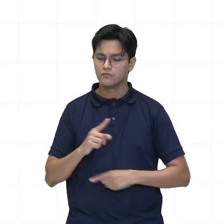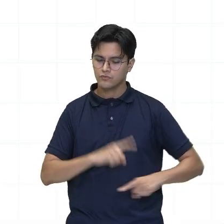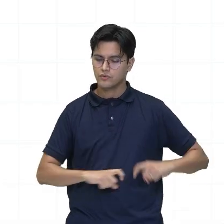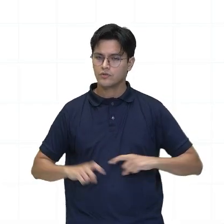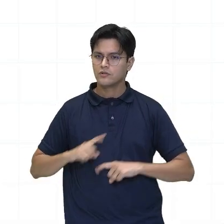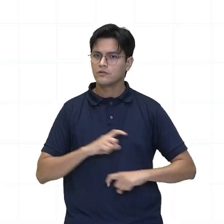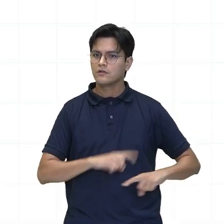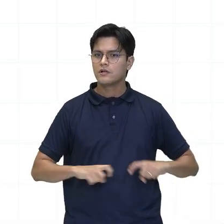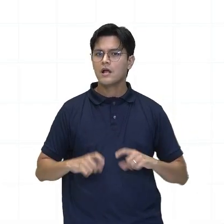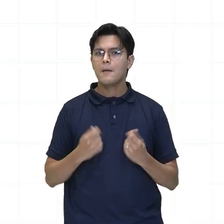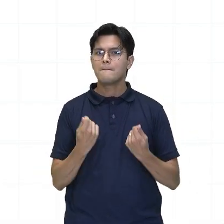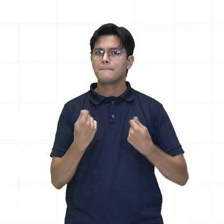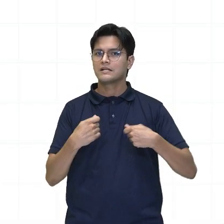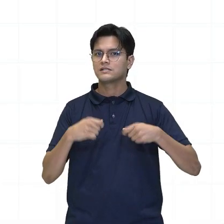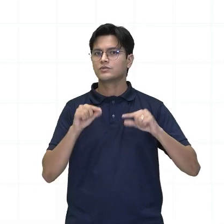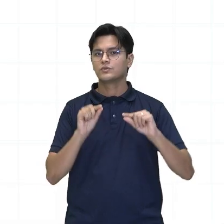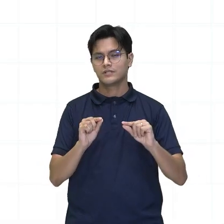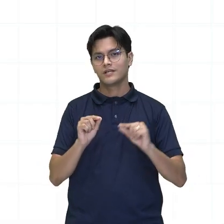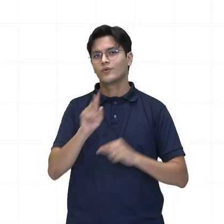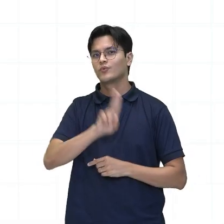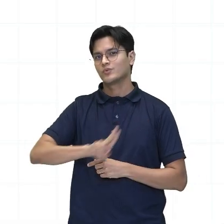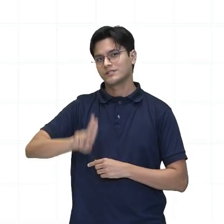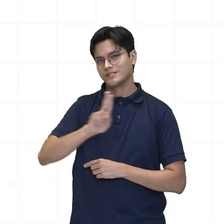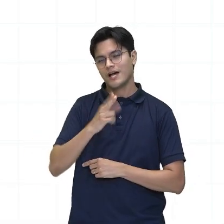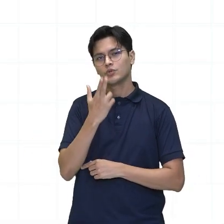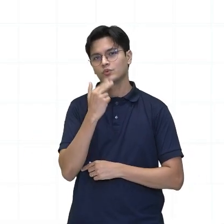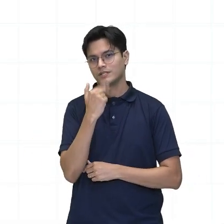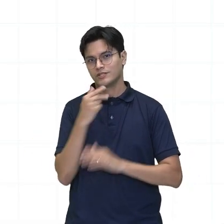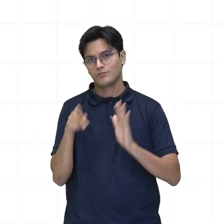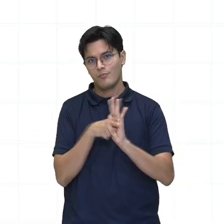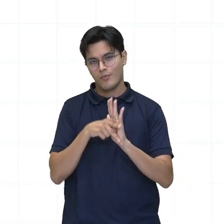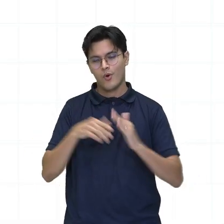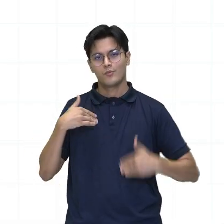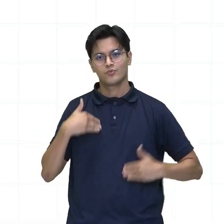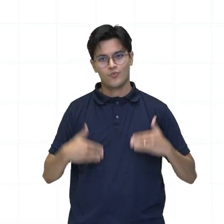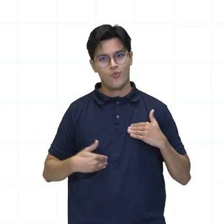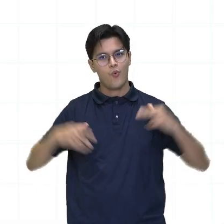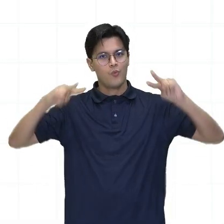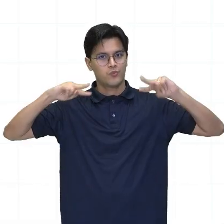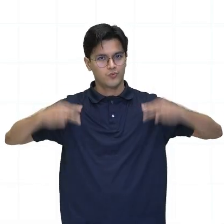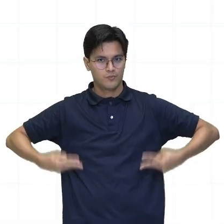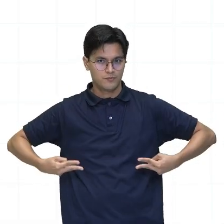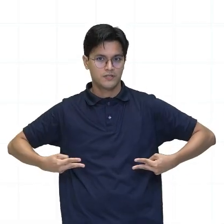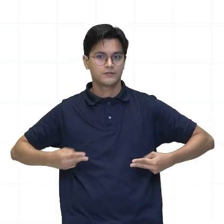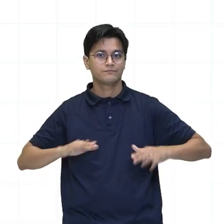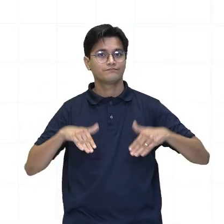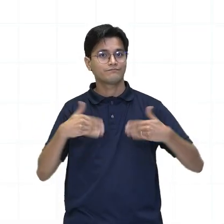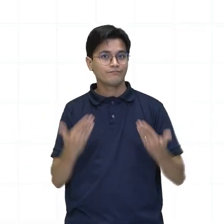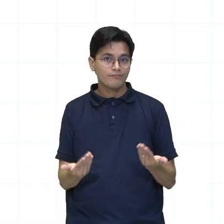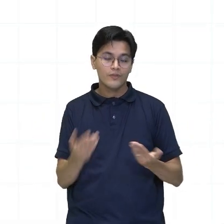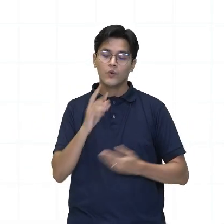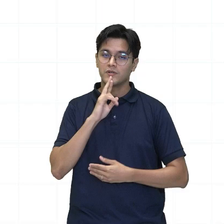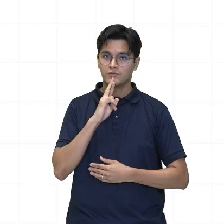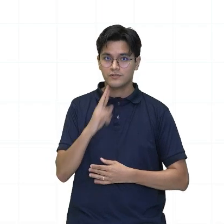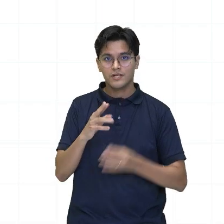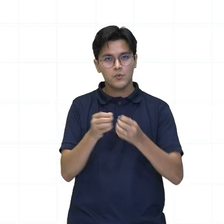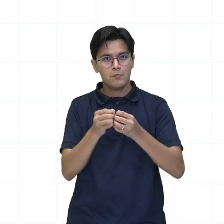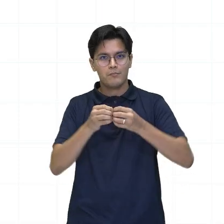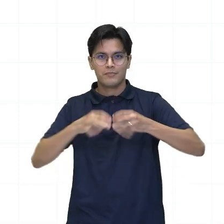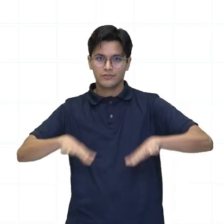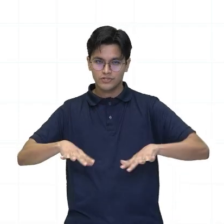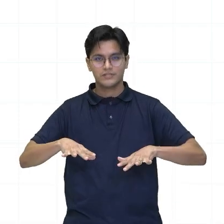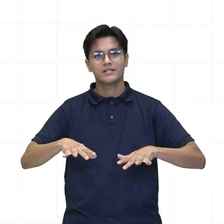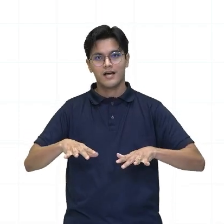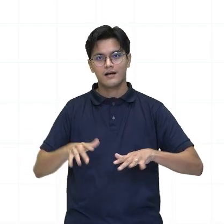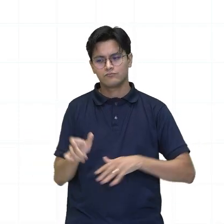ele está consumindo seus nutrientes, ele estará ali prejudicando o hospedeiro,